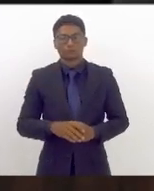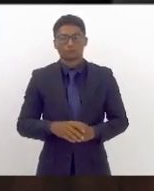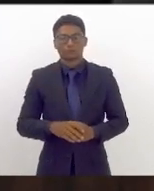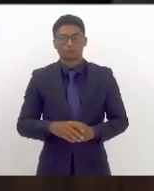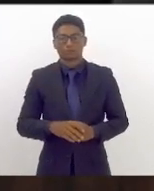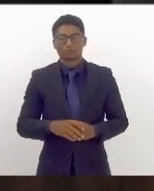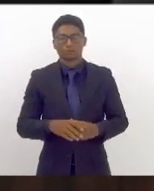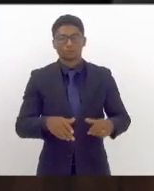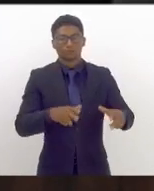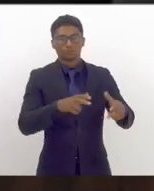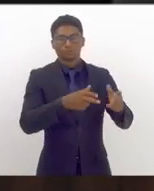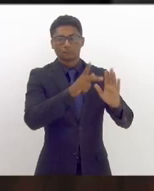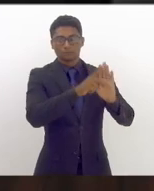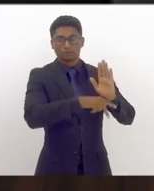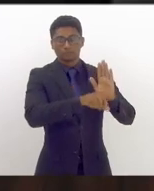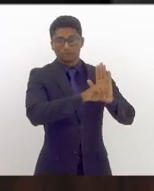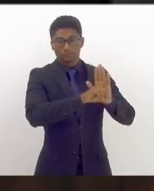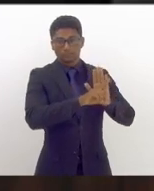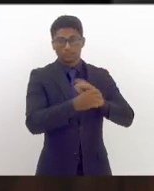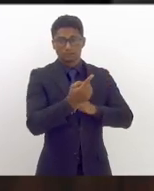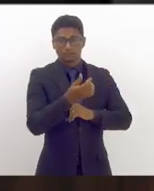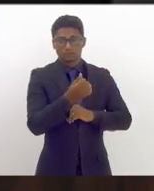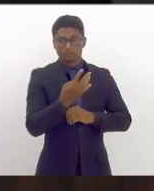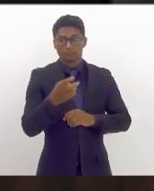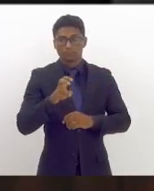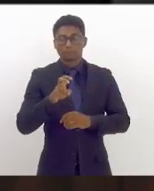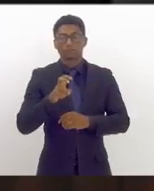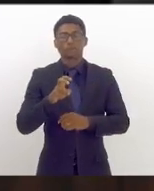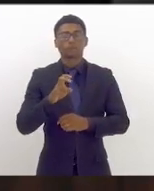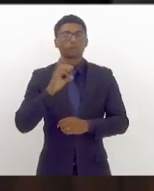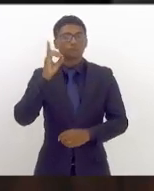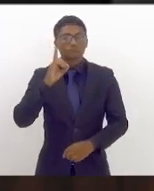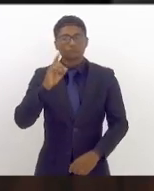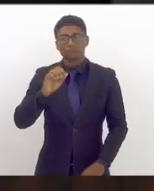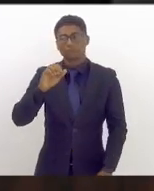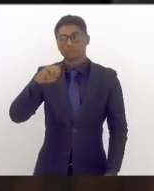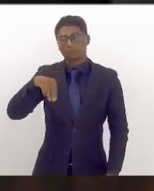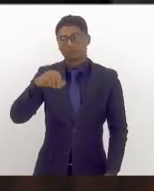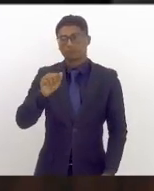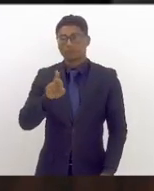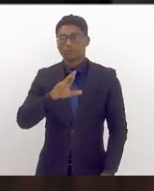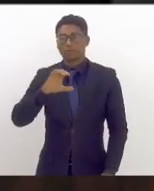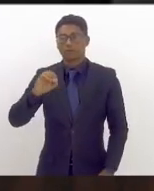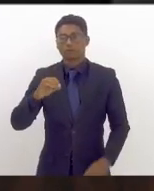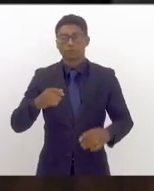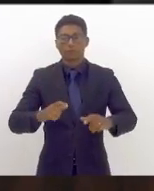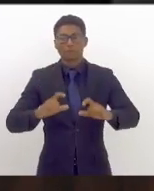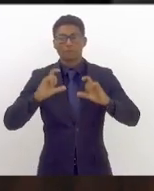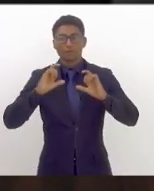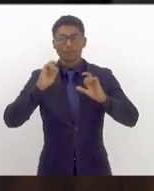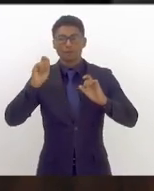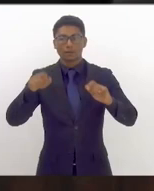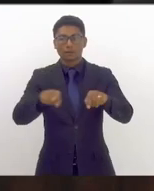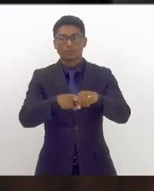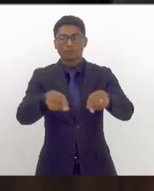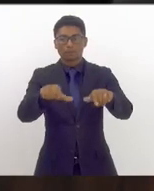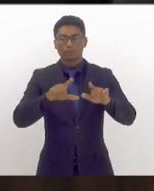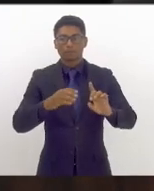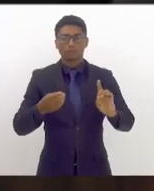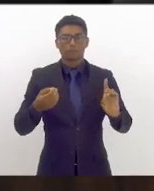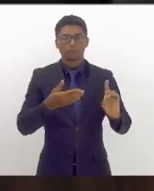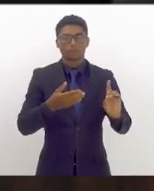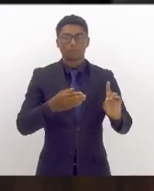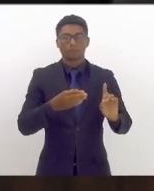projeto resolução 1645 22 de outrem Deputado Marco Alberto antes de Moraes Dr Serginho consegue medalha Tiradentes respectivo